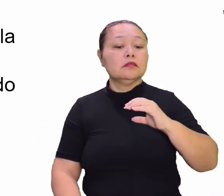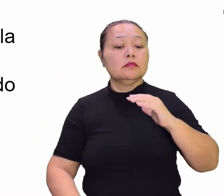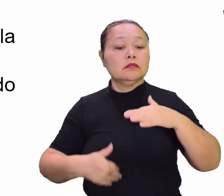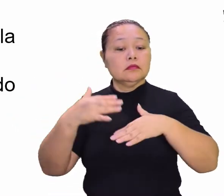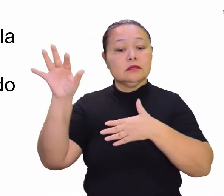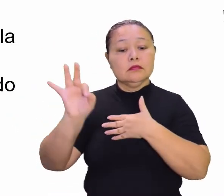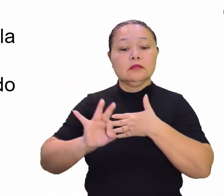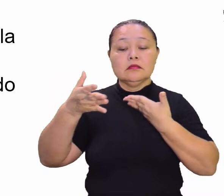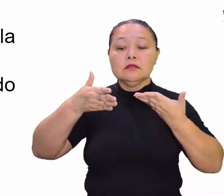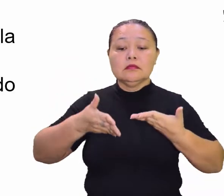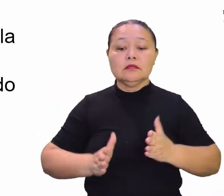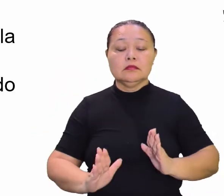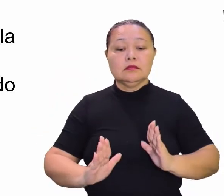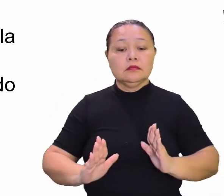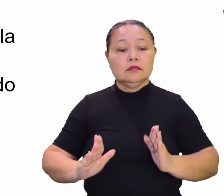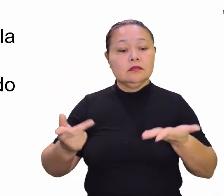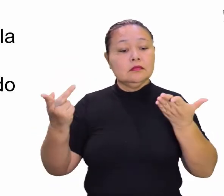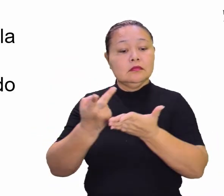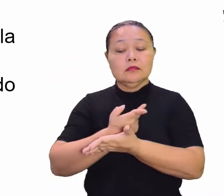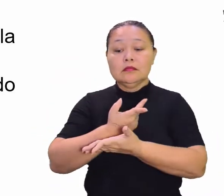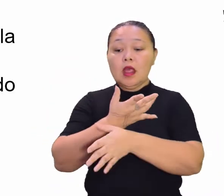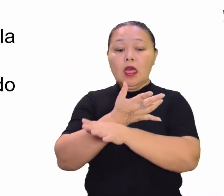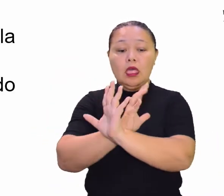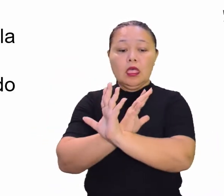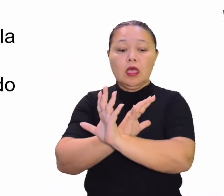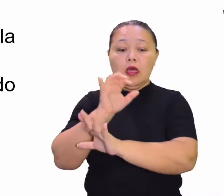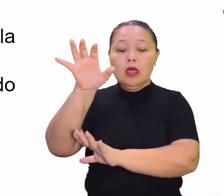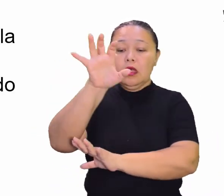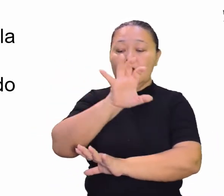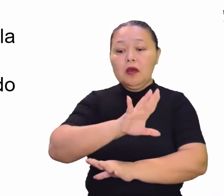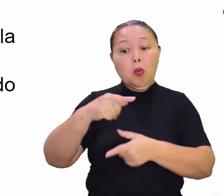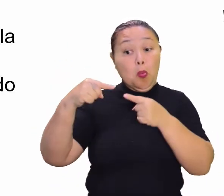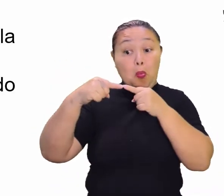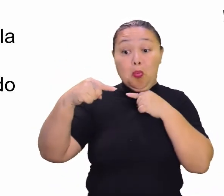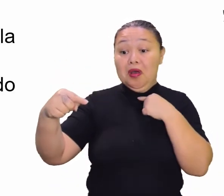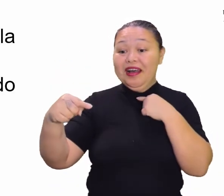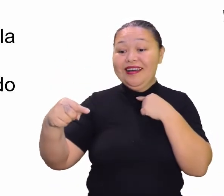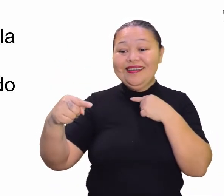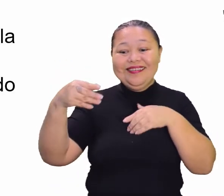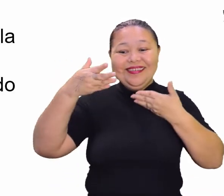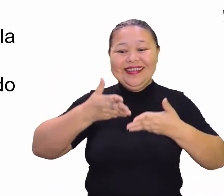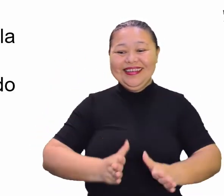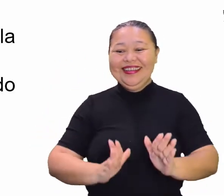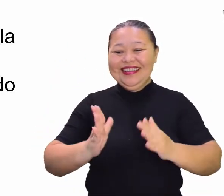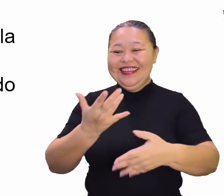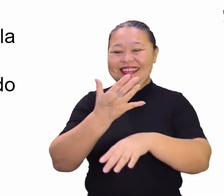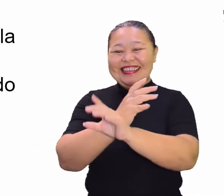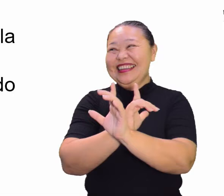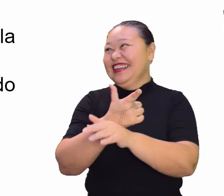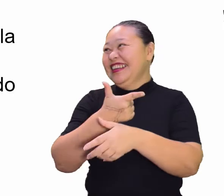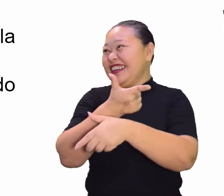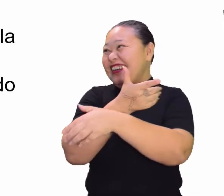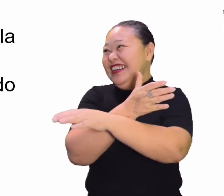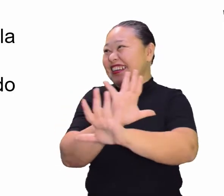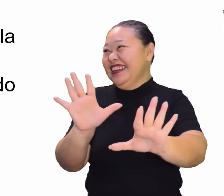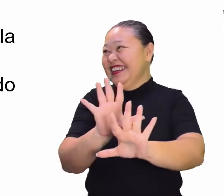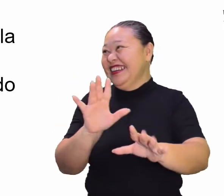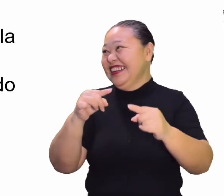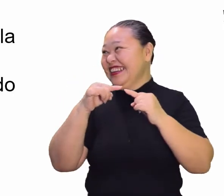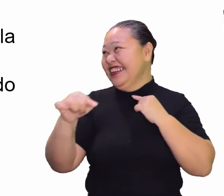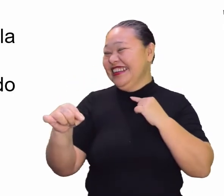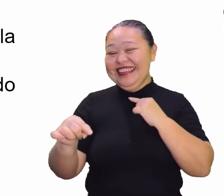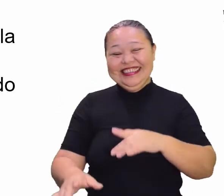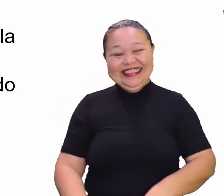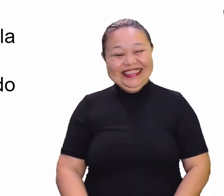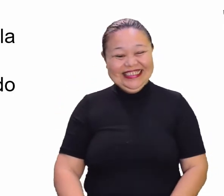elevada taxa de natalidade causada pela seca. Não tem nada a ver taxa de natalidade com seca em deserto, daí está tudo